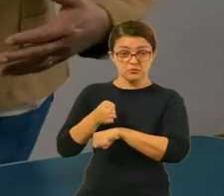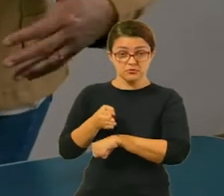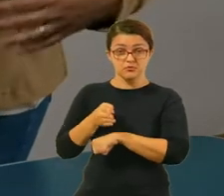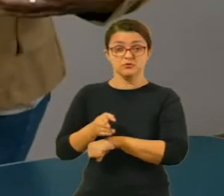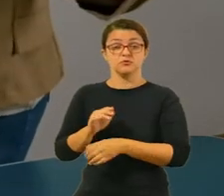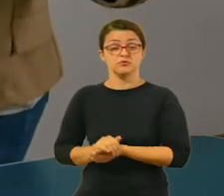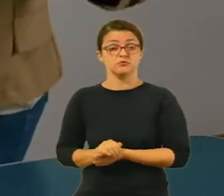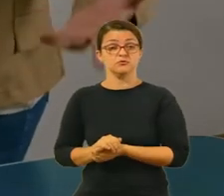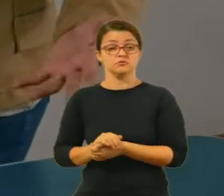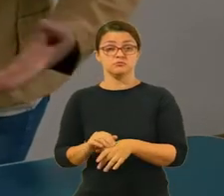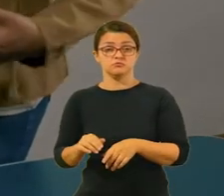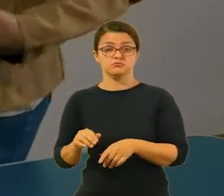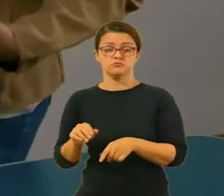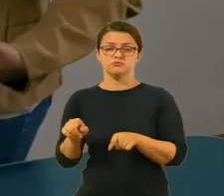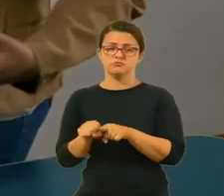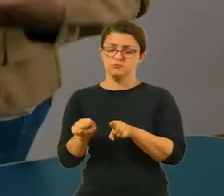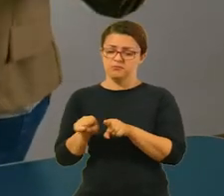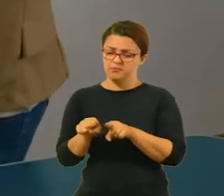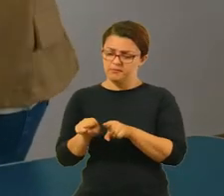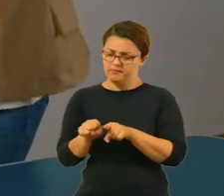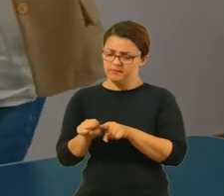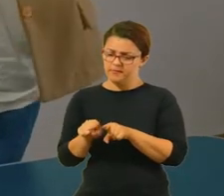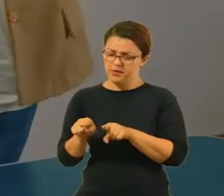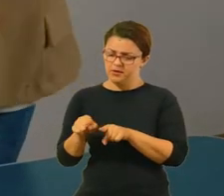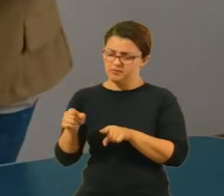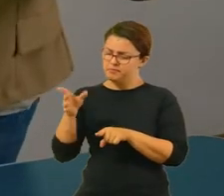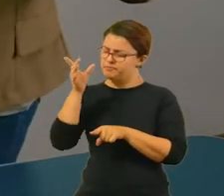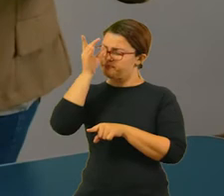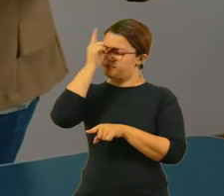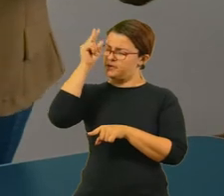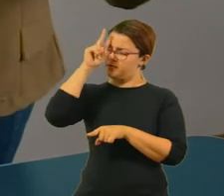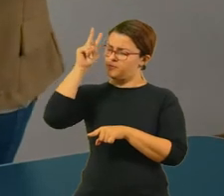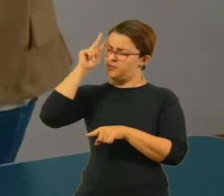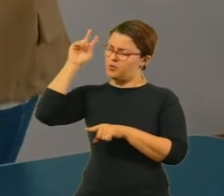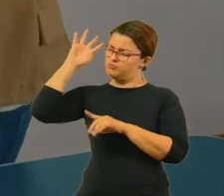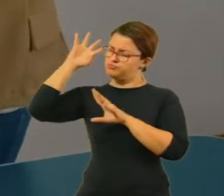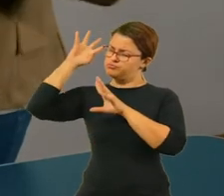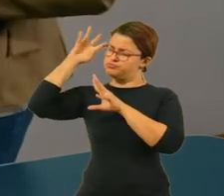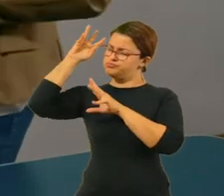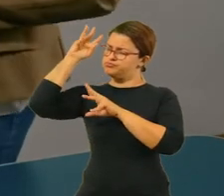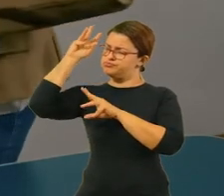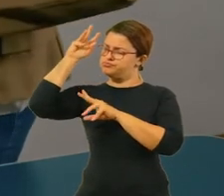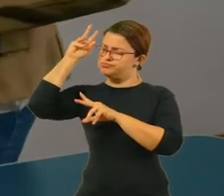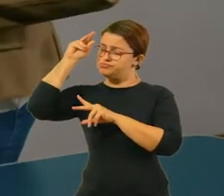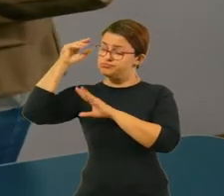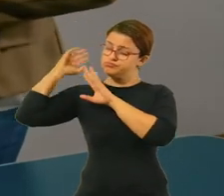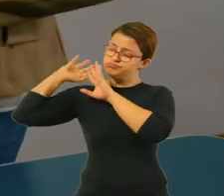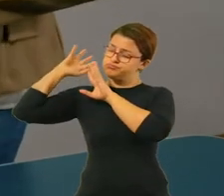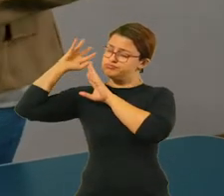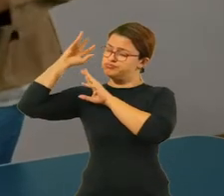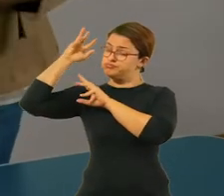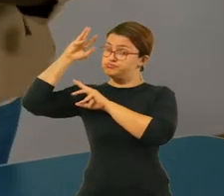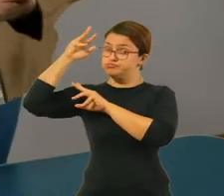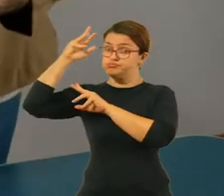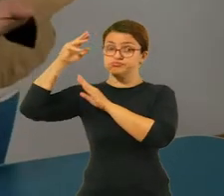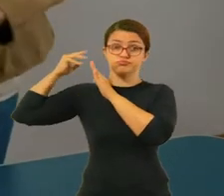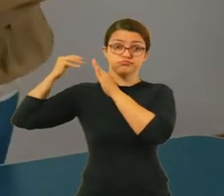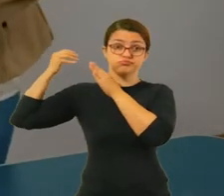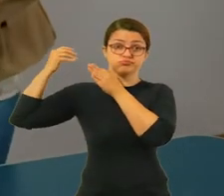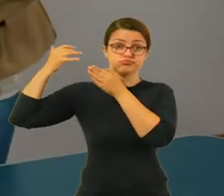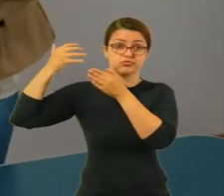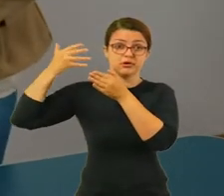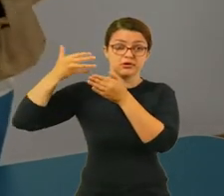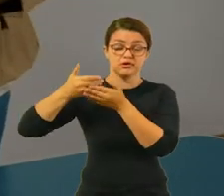participou, de momentos aí que a criança já tenha na memória, você vai trazer a memória. Você vai funcionar aí como fonte